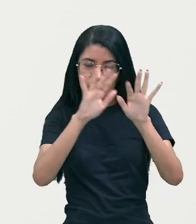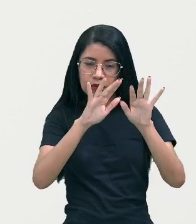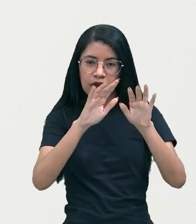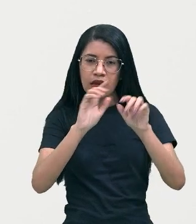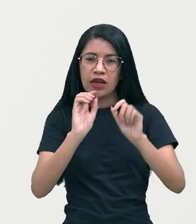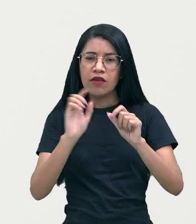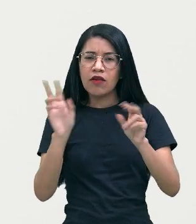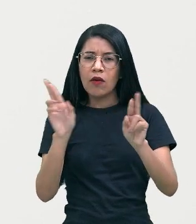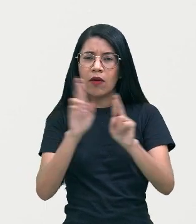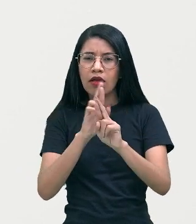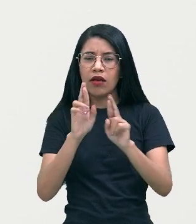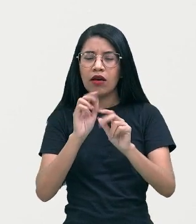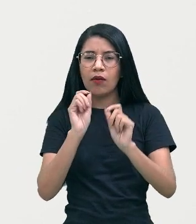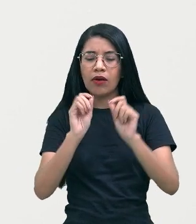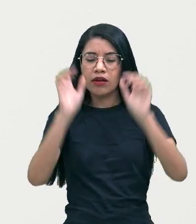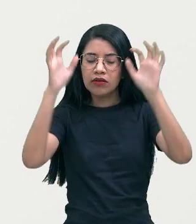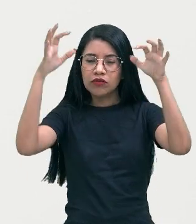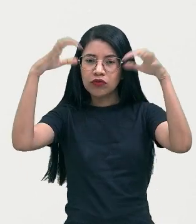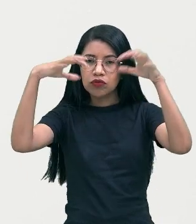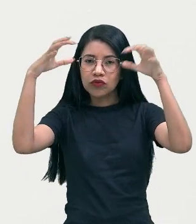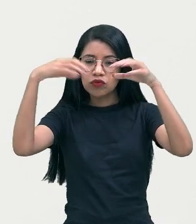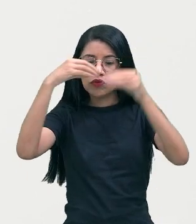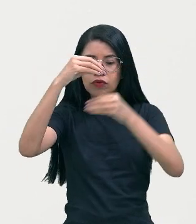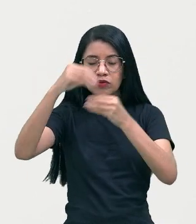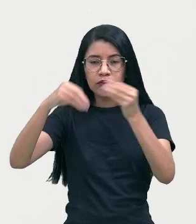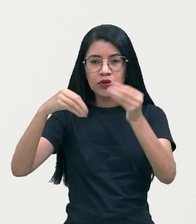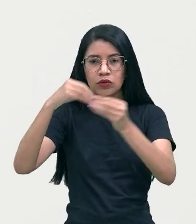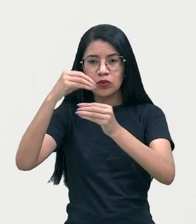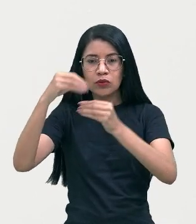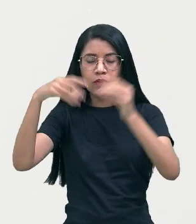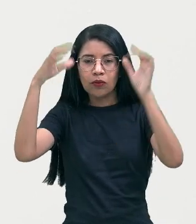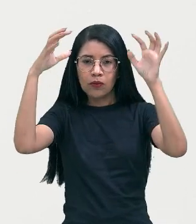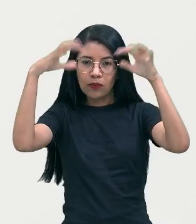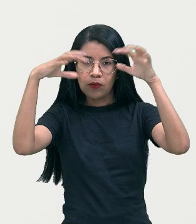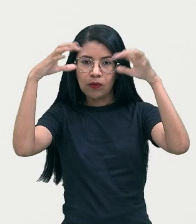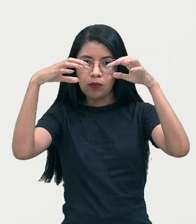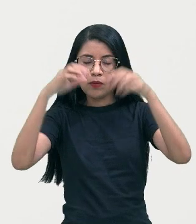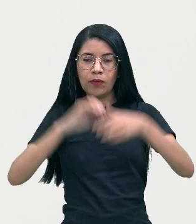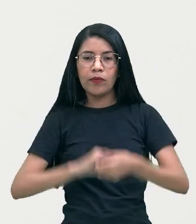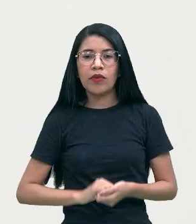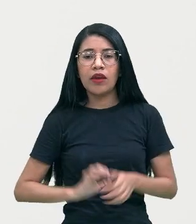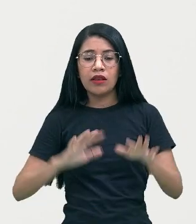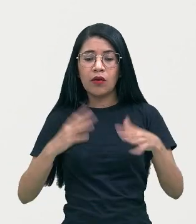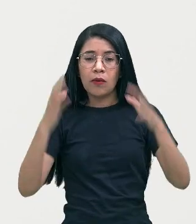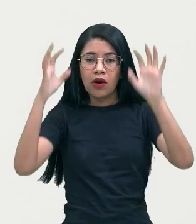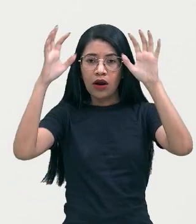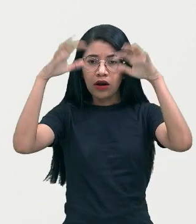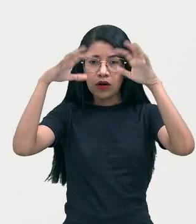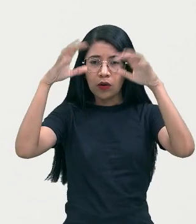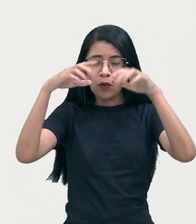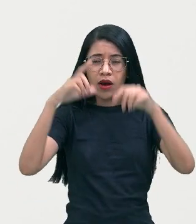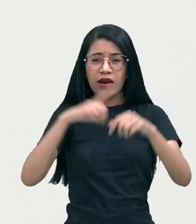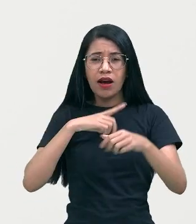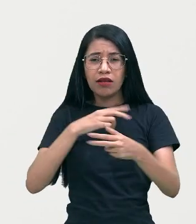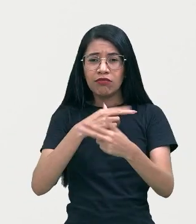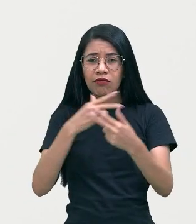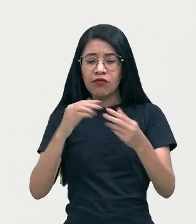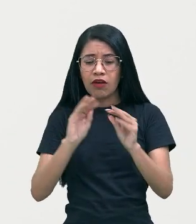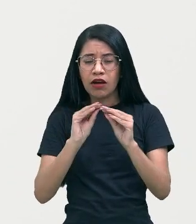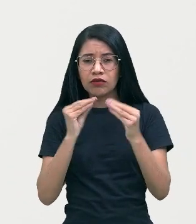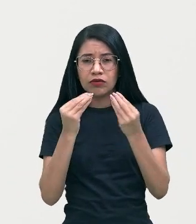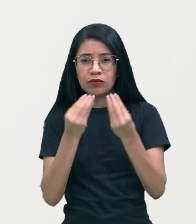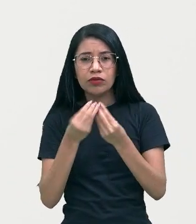se associar com a chuva, vai se misturar com a chuva. Então, quando essa chuva cai, ela tá cheia desses